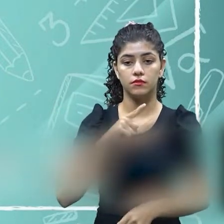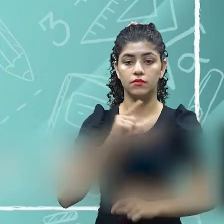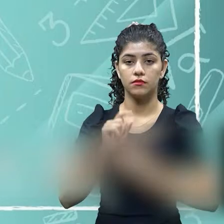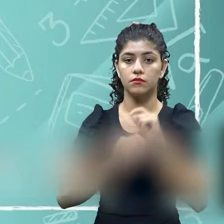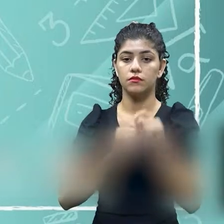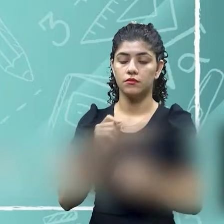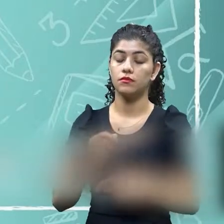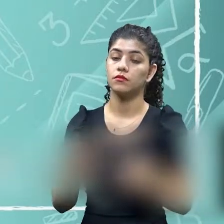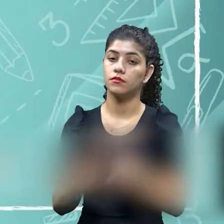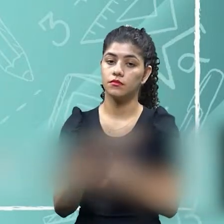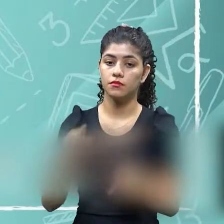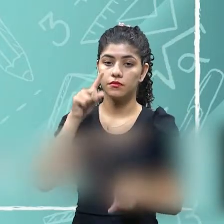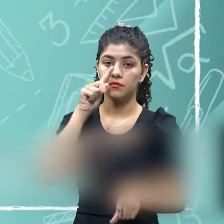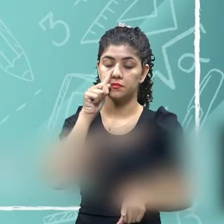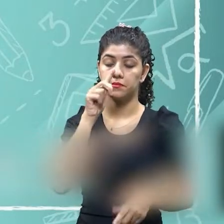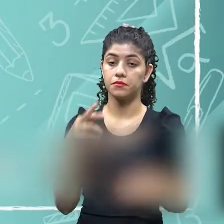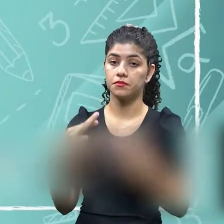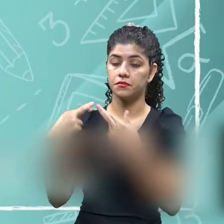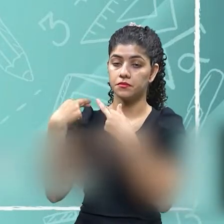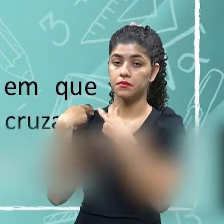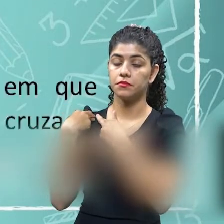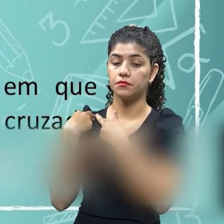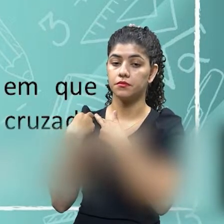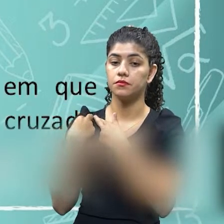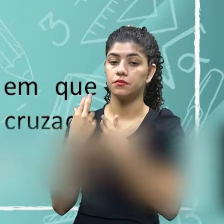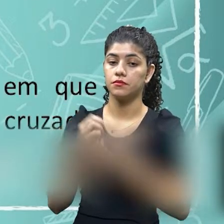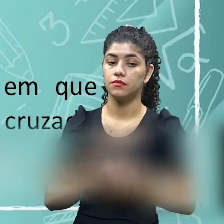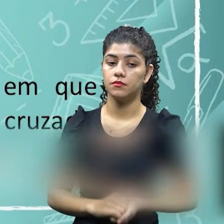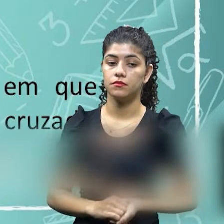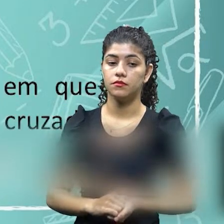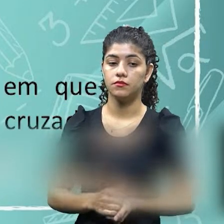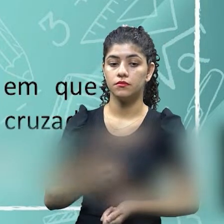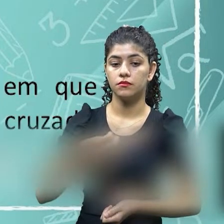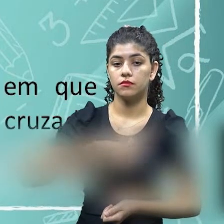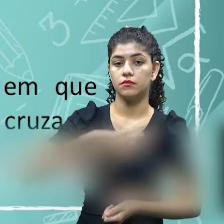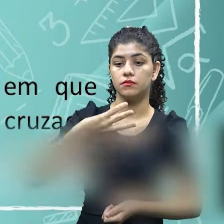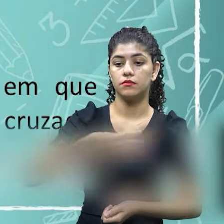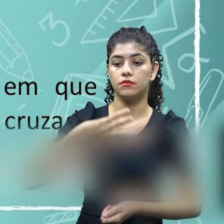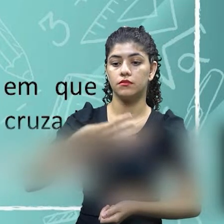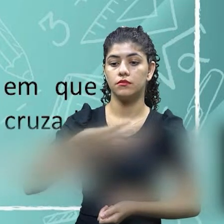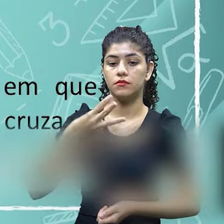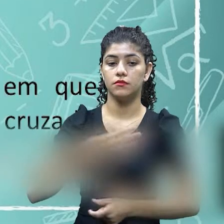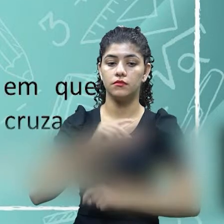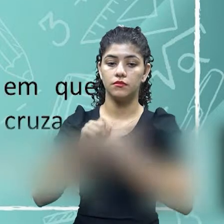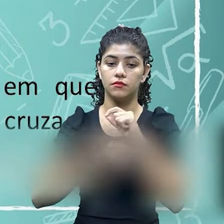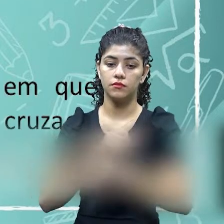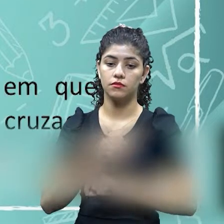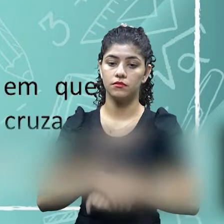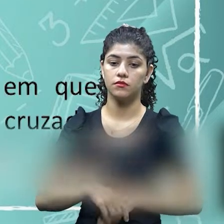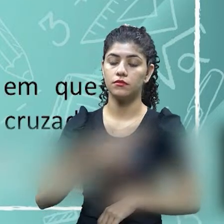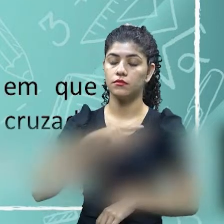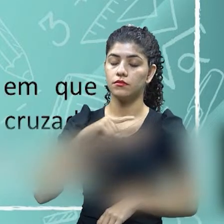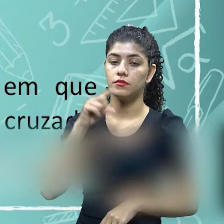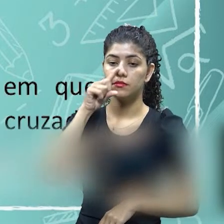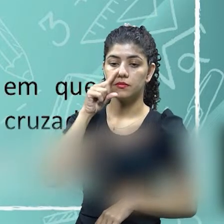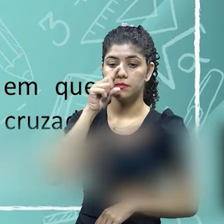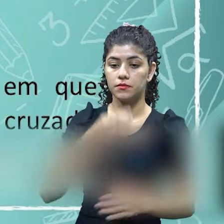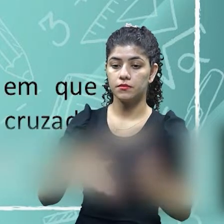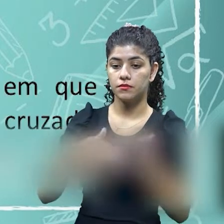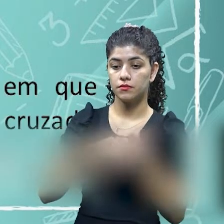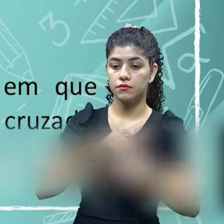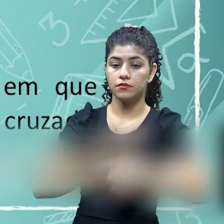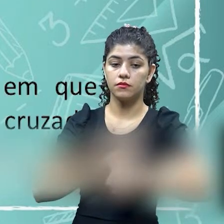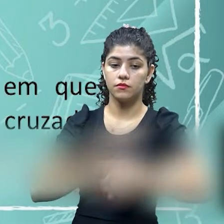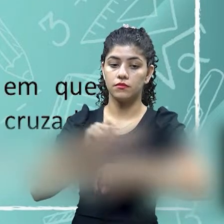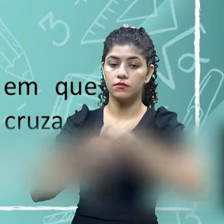um risco, mais uma obrigação para os exportadores. O terceiro ponto é, o exportador ele assume risco até o momento em que a